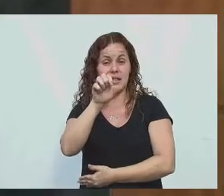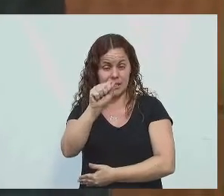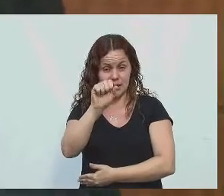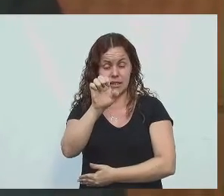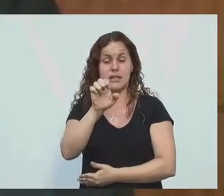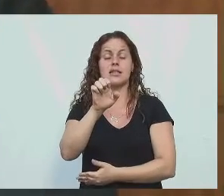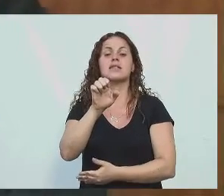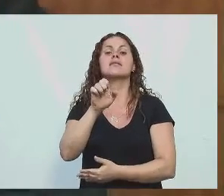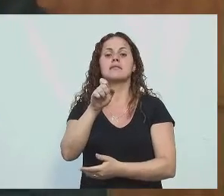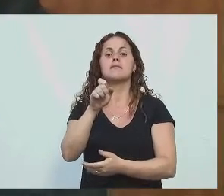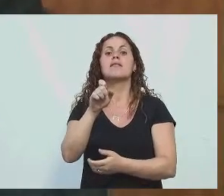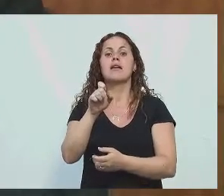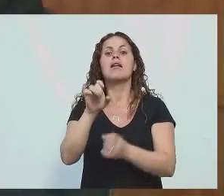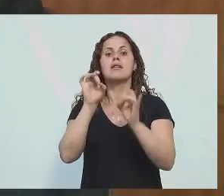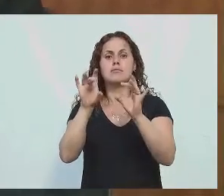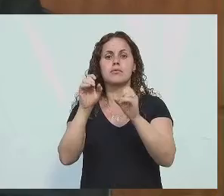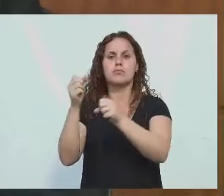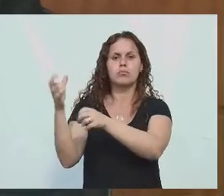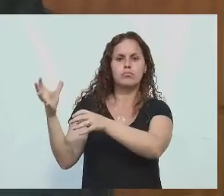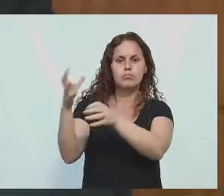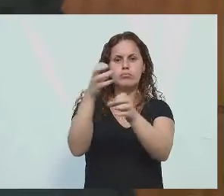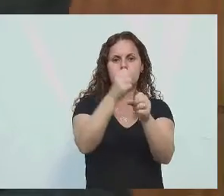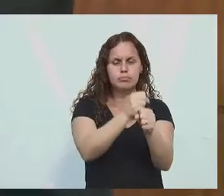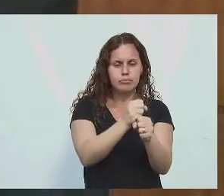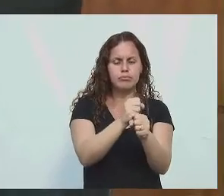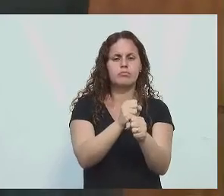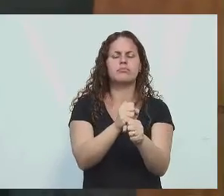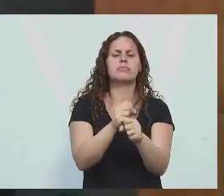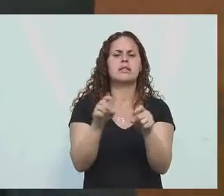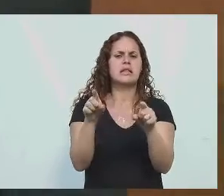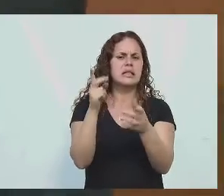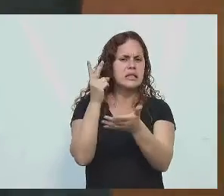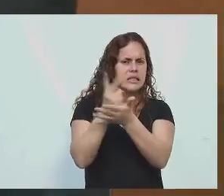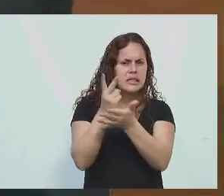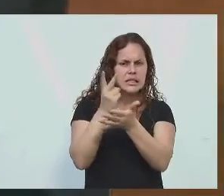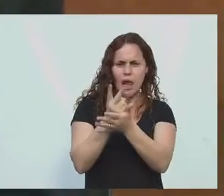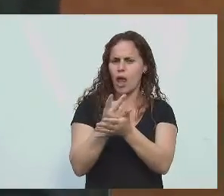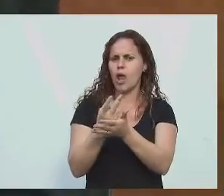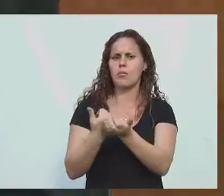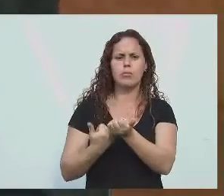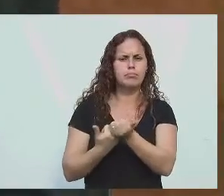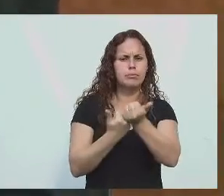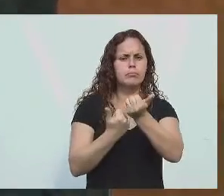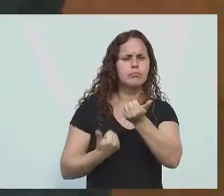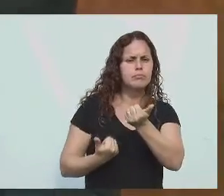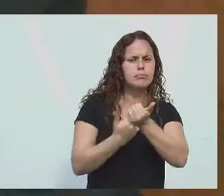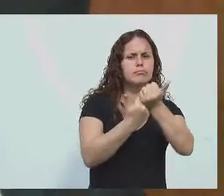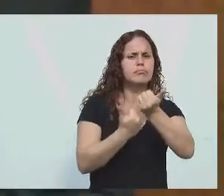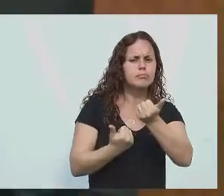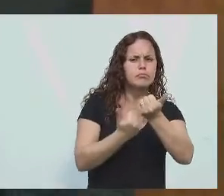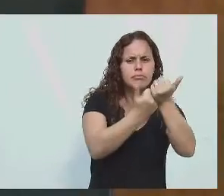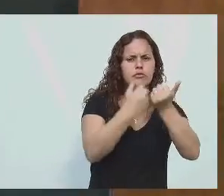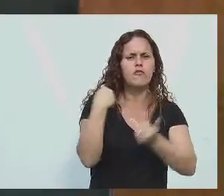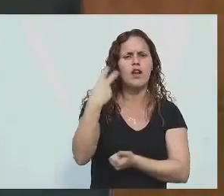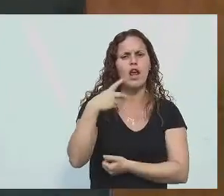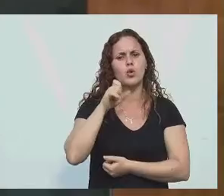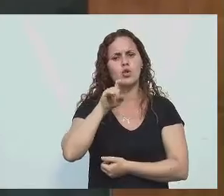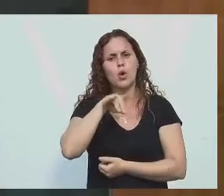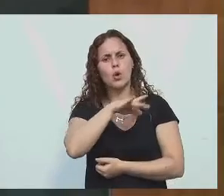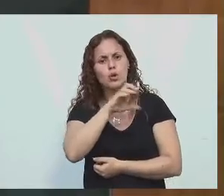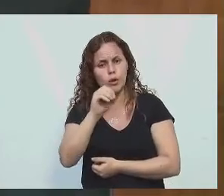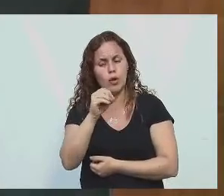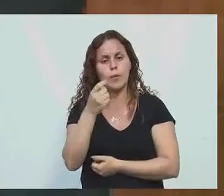ao lado aqui do nosso vereador Geraldão o tempo todo, auxiliando nos trabalhos. Nós vimos, né, vereador Geraldão, que